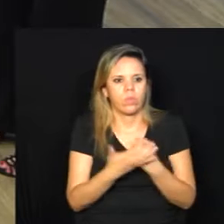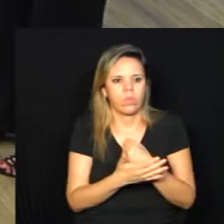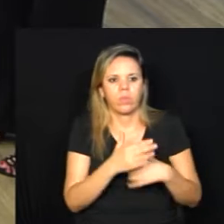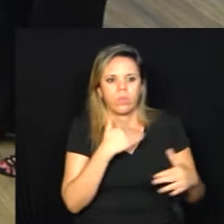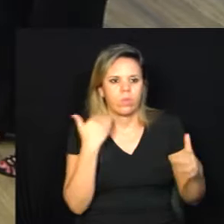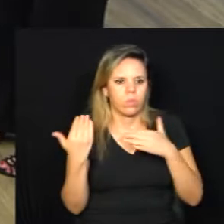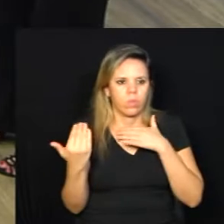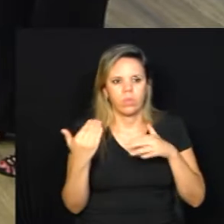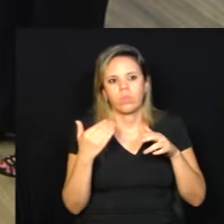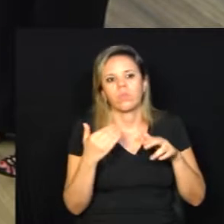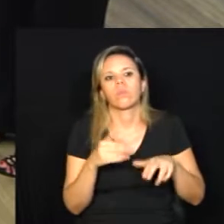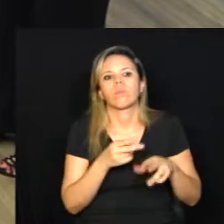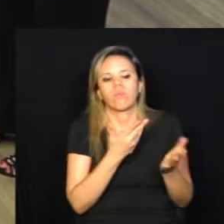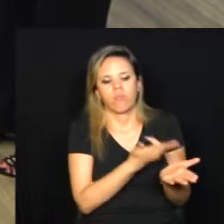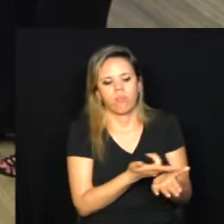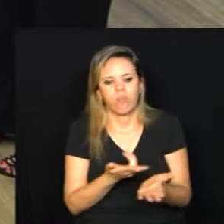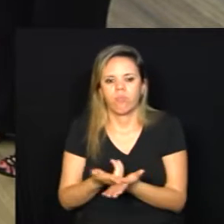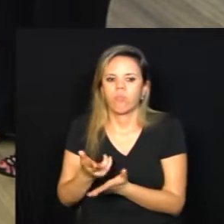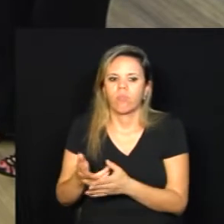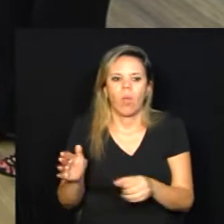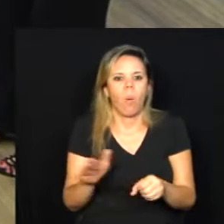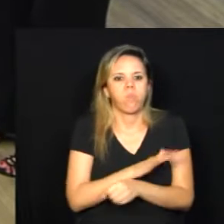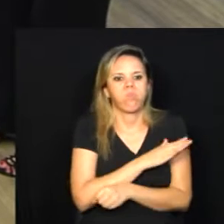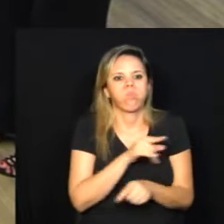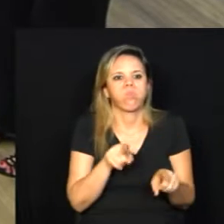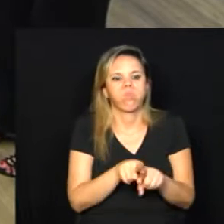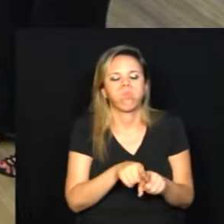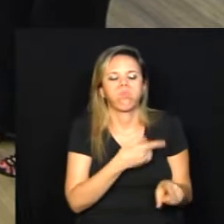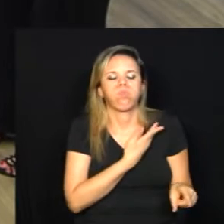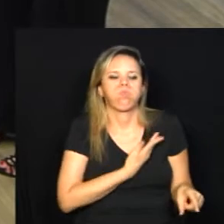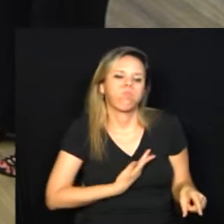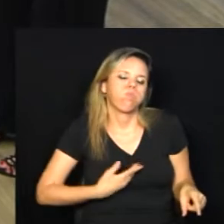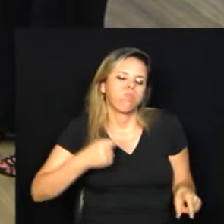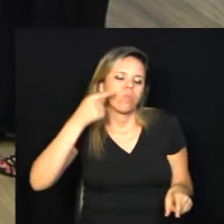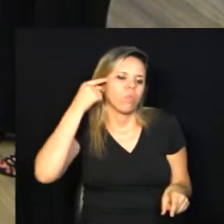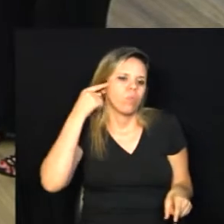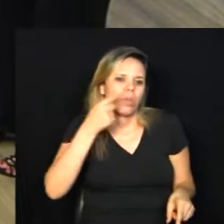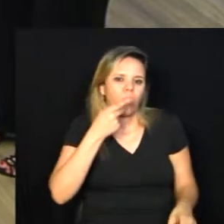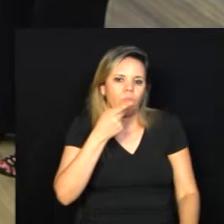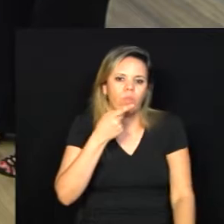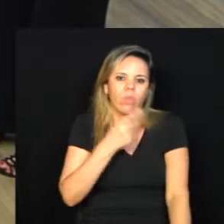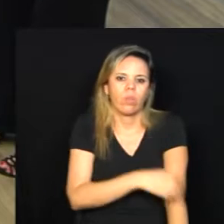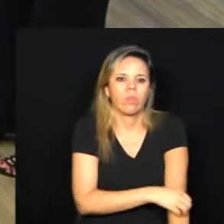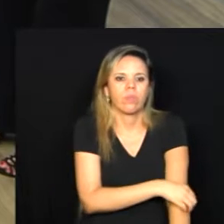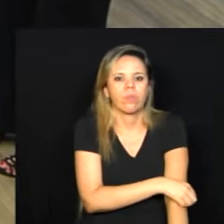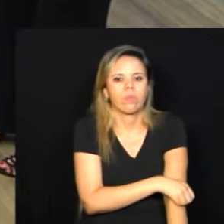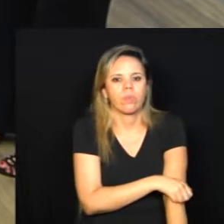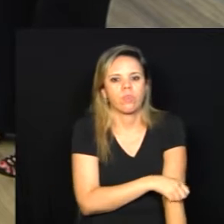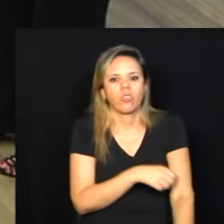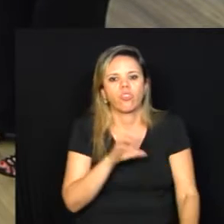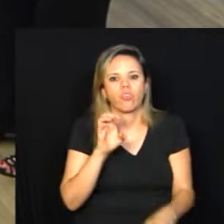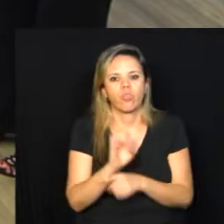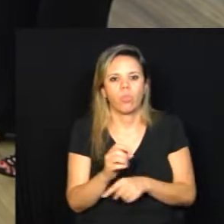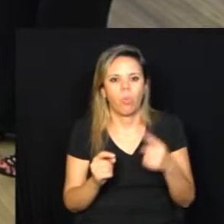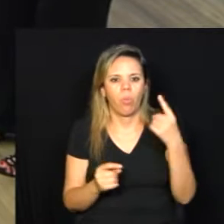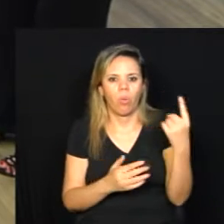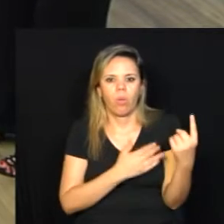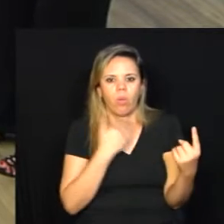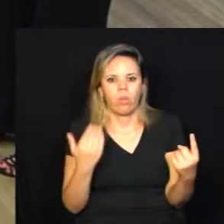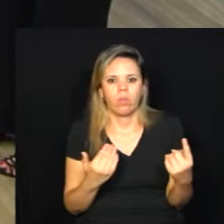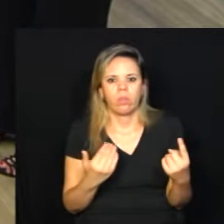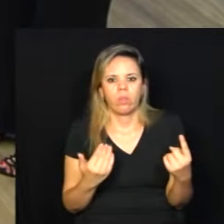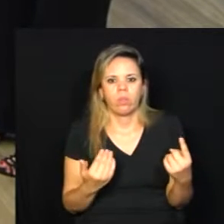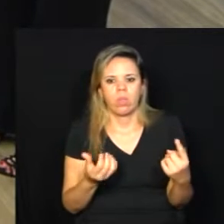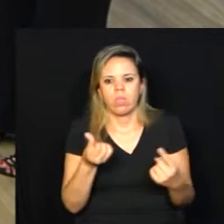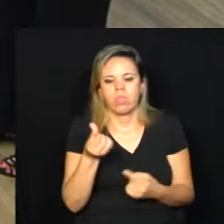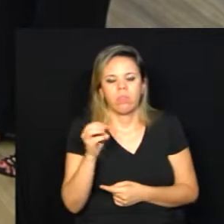e de ocupação em leitos, né? De acordo ainda com o governo do estado, Gabriel, a gente está tendo no estado de São Paulo, olha, um óbito a cada